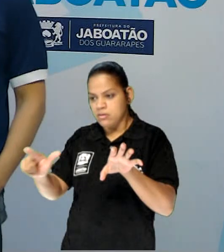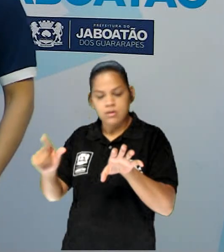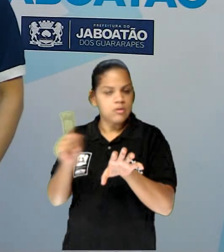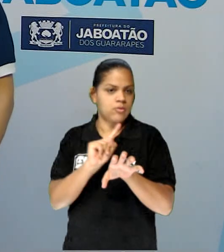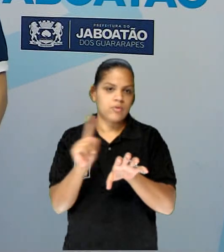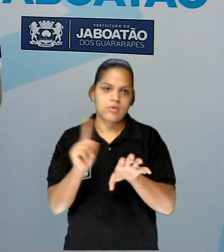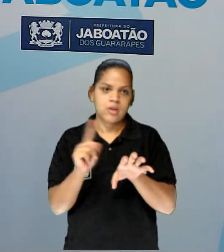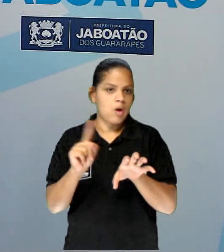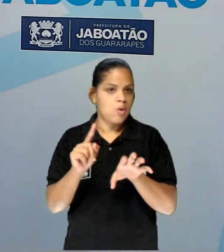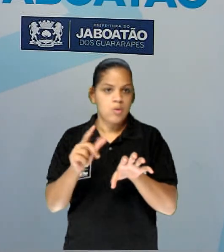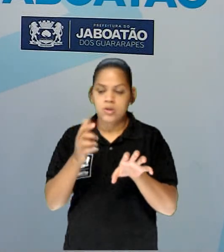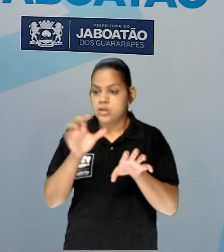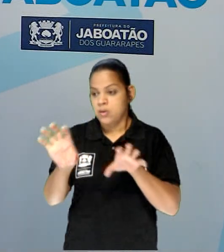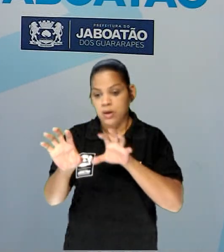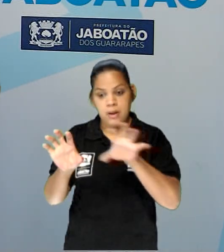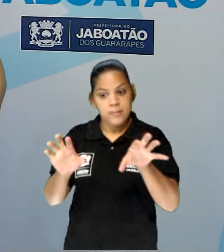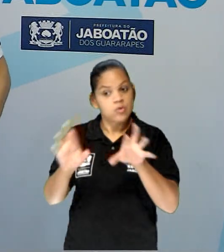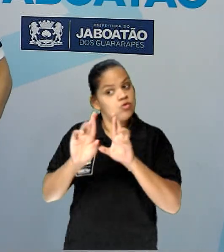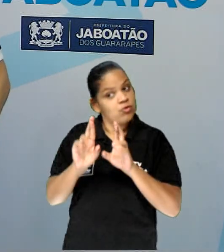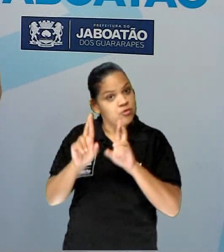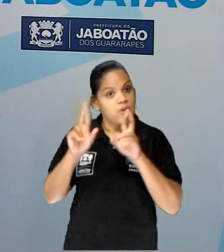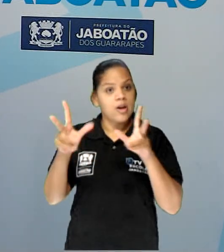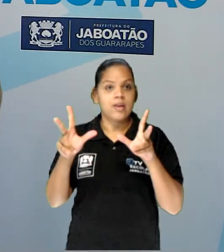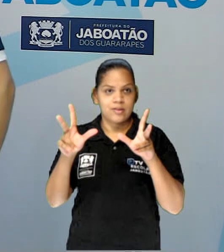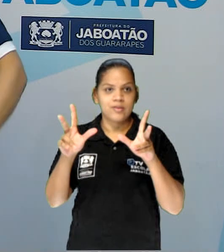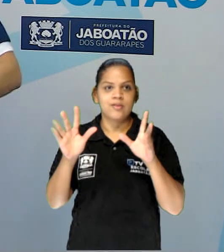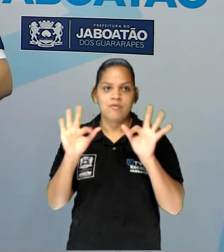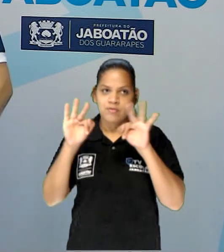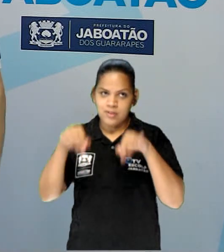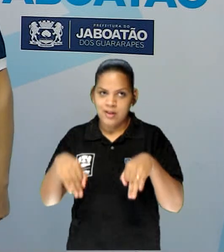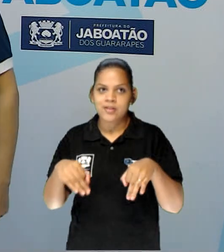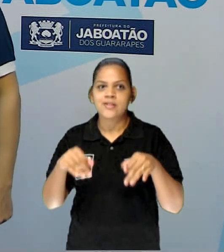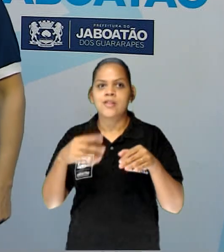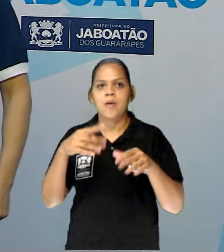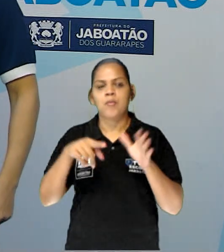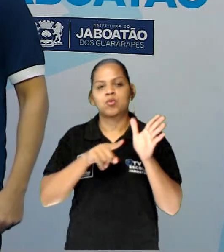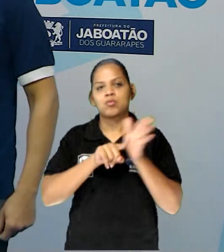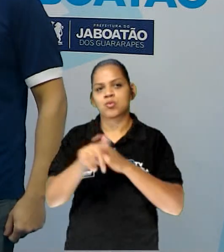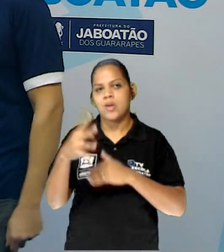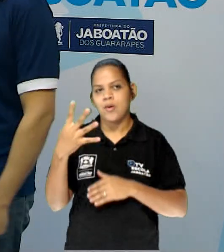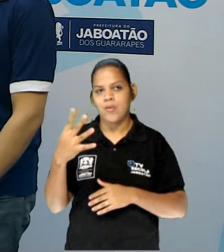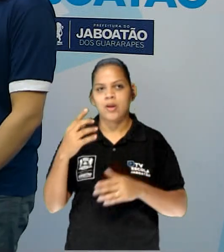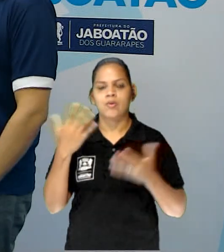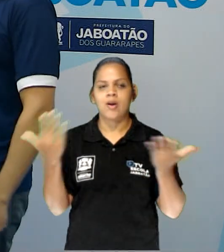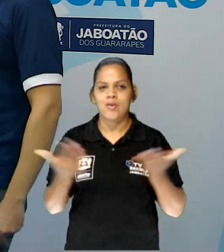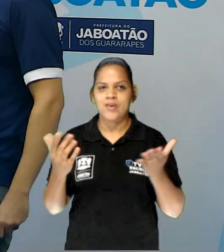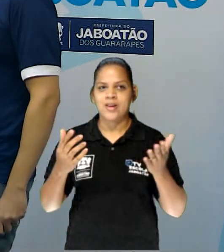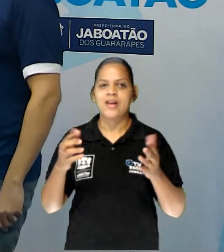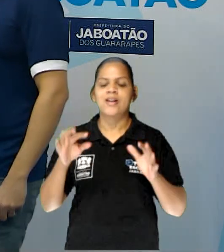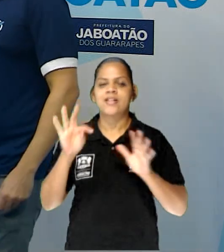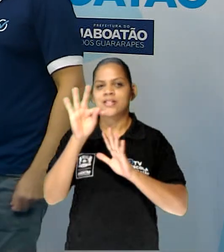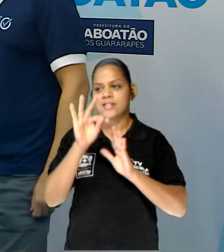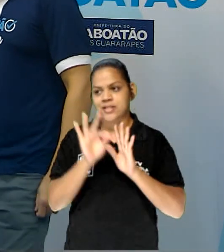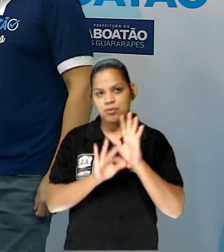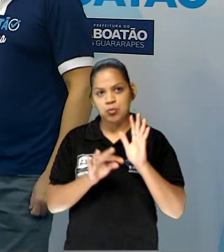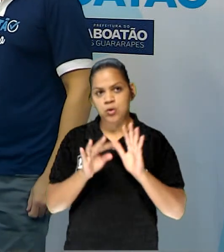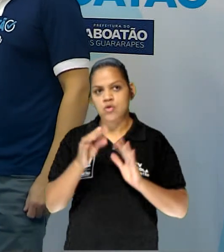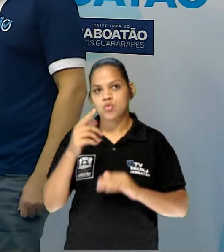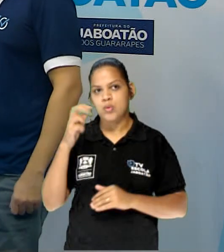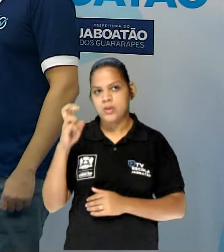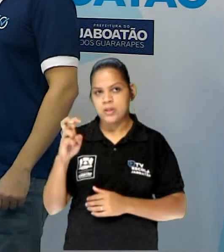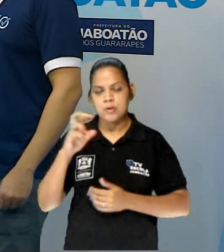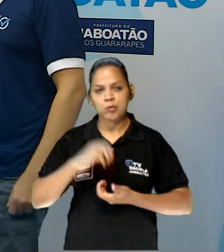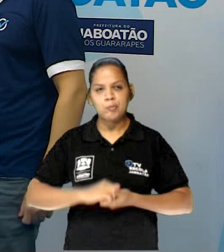elementos diferentes. Então aí fechamos a nossa questão número 4. Vamos comigo para a questão 5? Para a gente resolver a questão